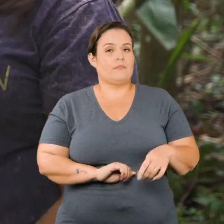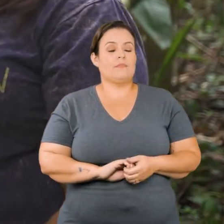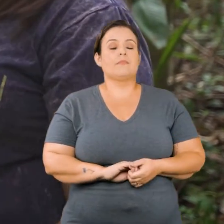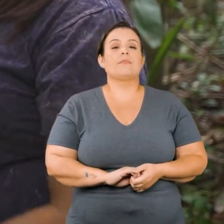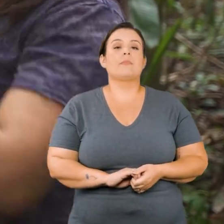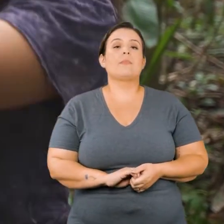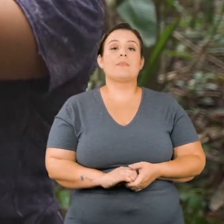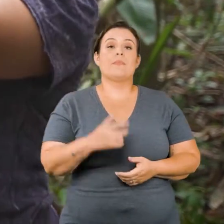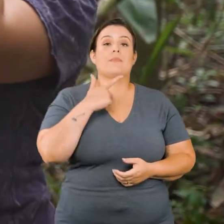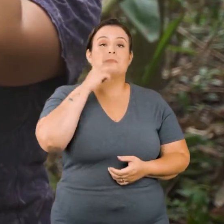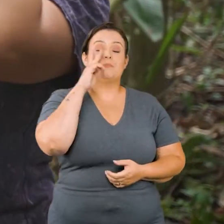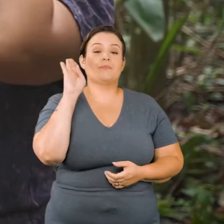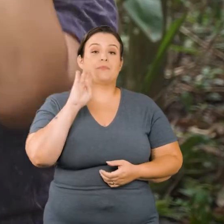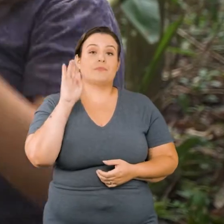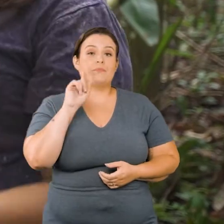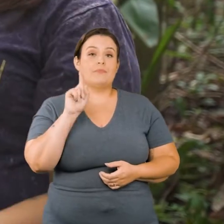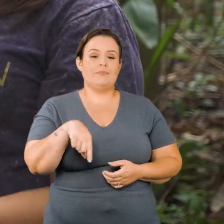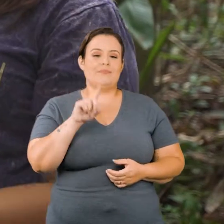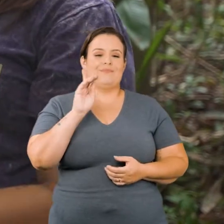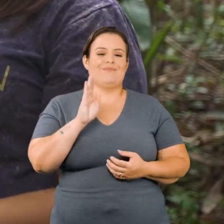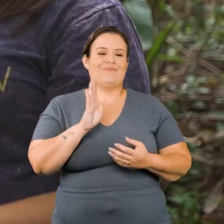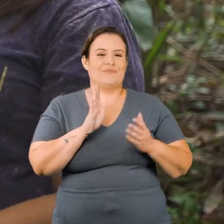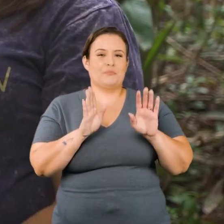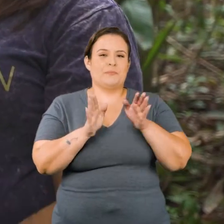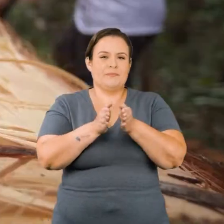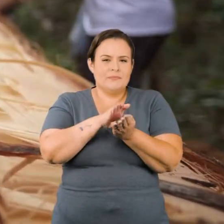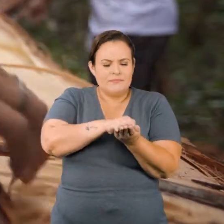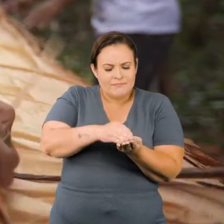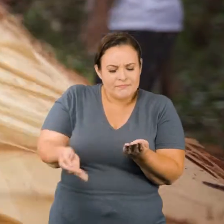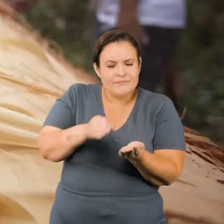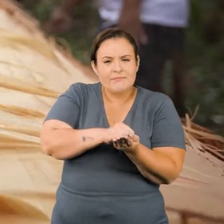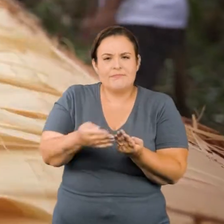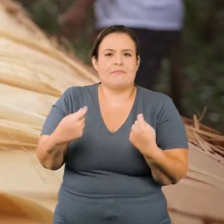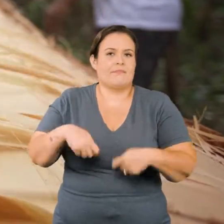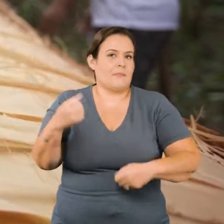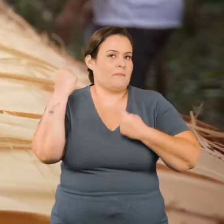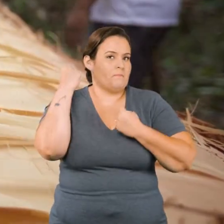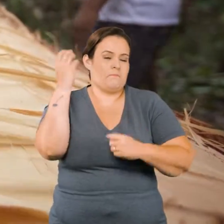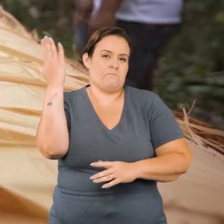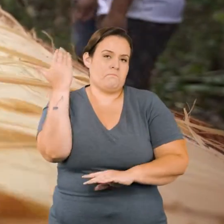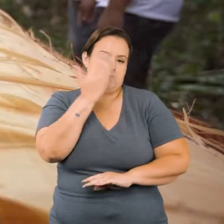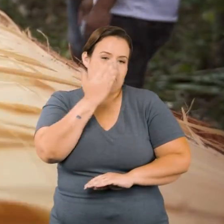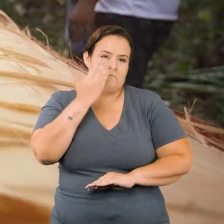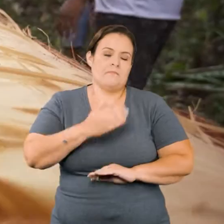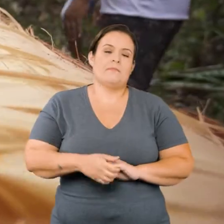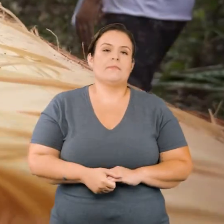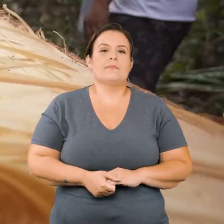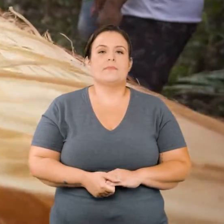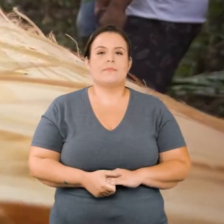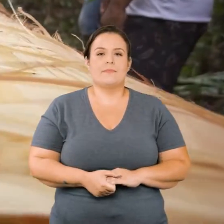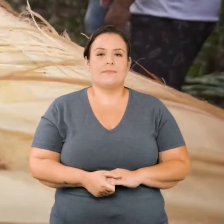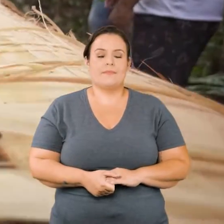é, né? A parte que eu achei legal foi a retirada. Carla Fernanda, estudante. Tem muita força para tirar, né? Eu nunca